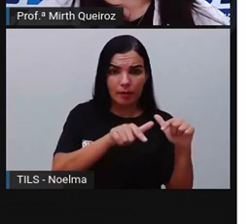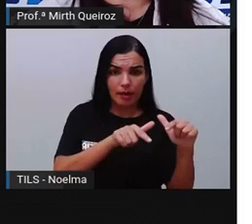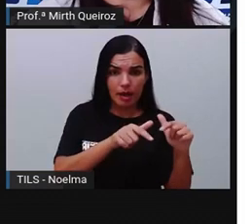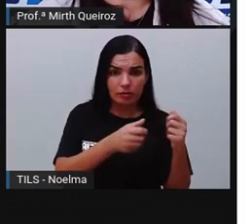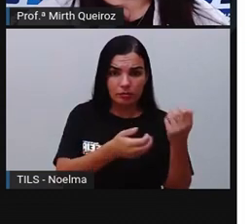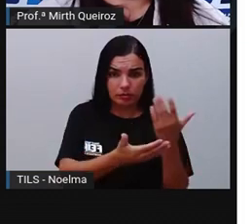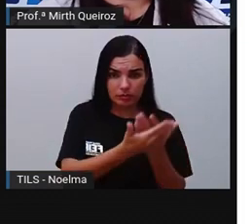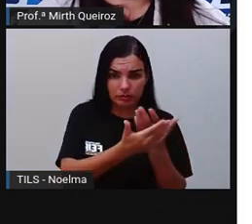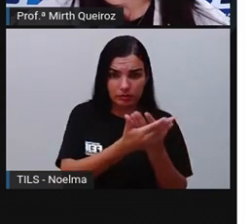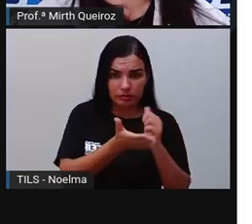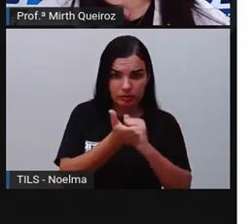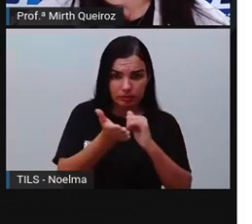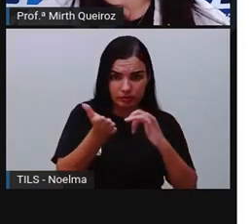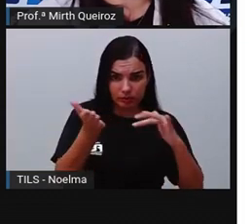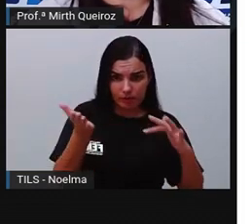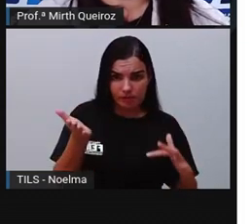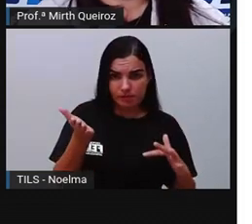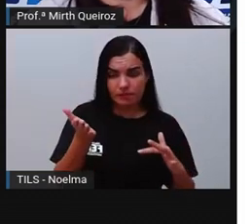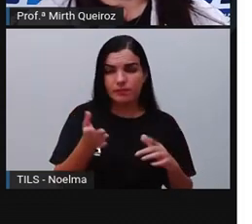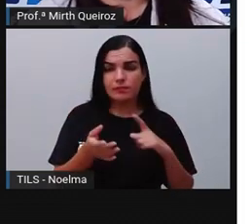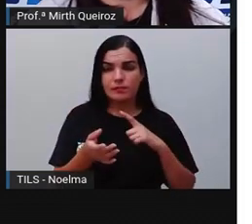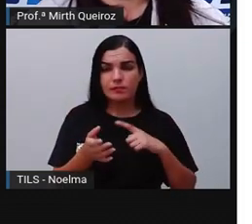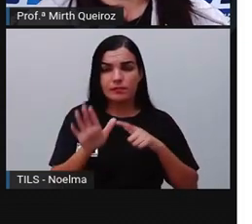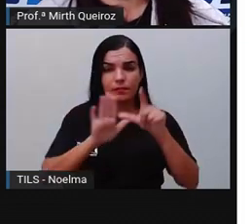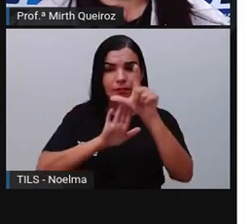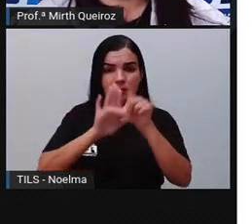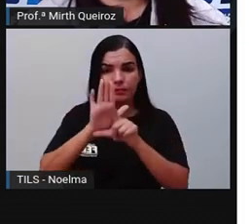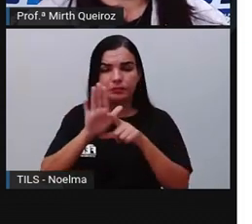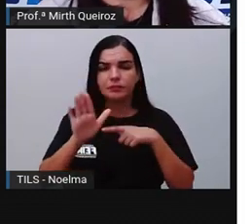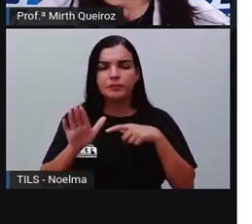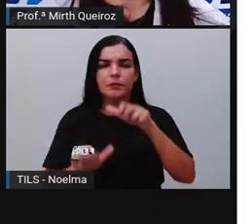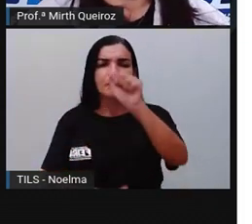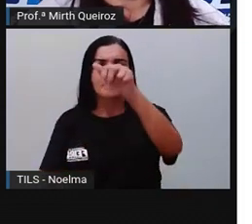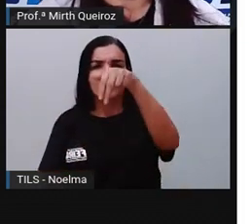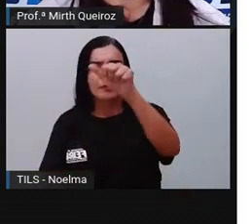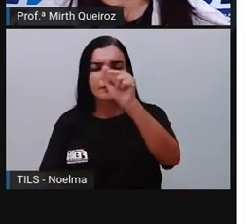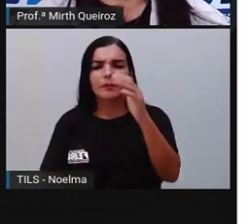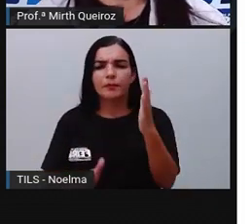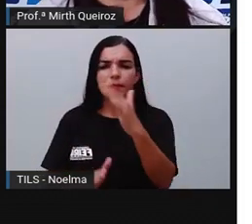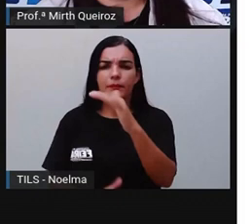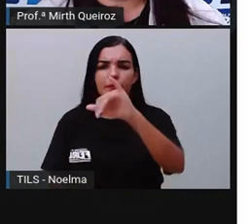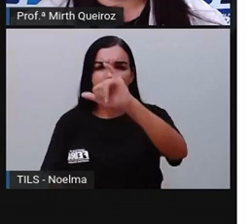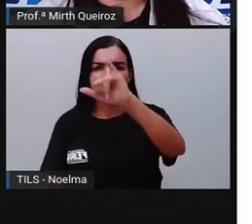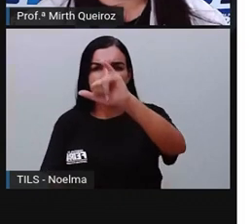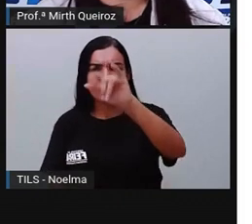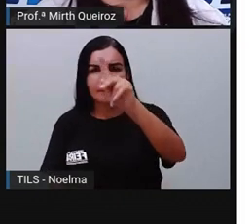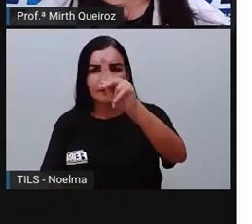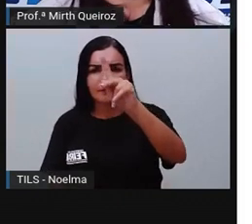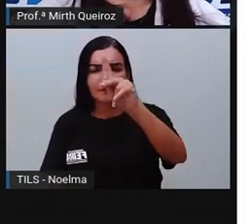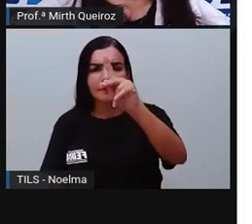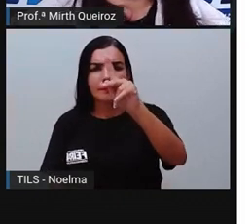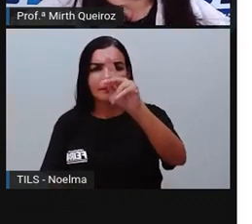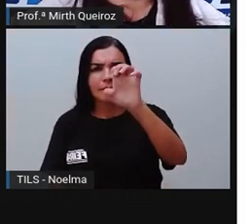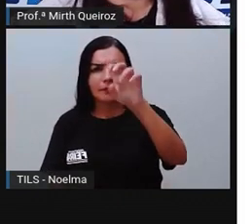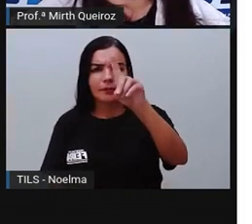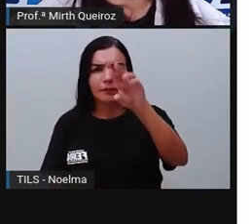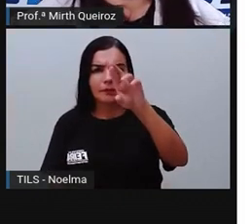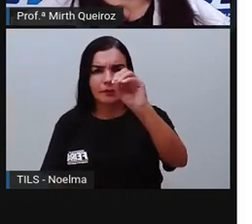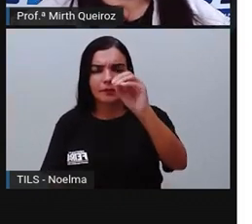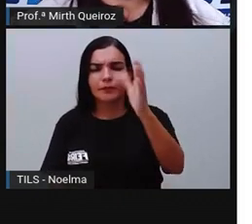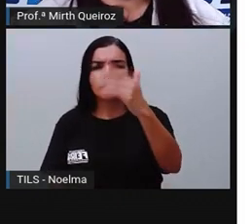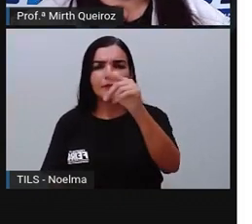dos alunos. Aí nós temos aqui Ana Júlia, Fábio, Pedro,